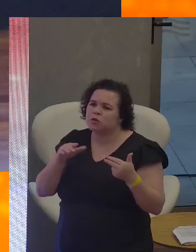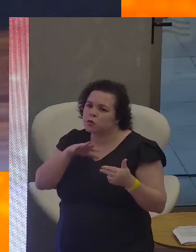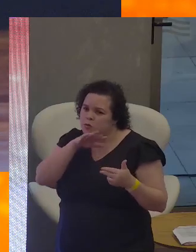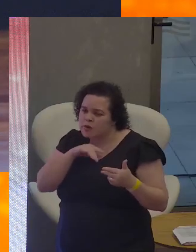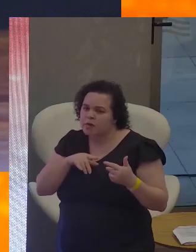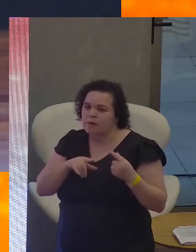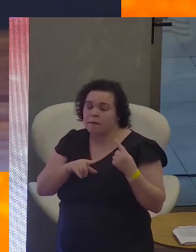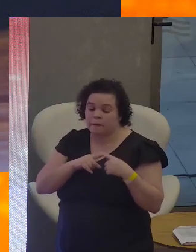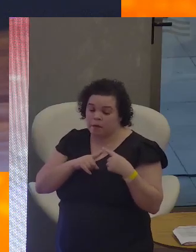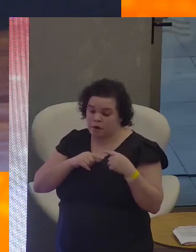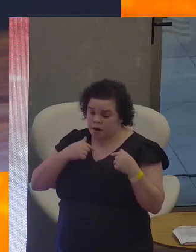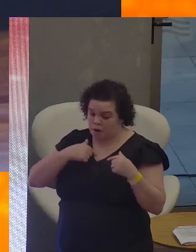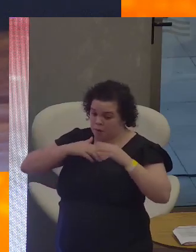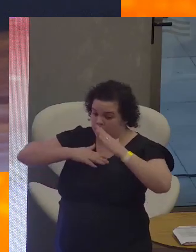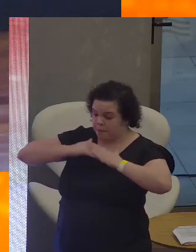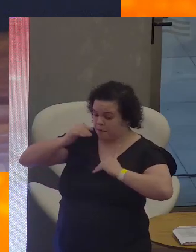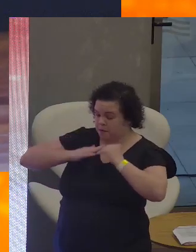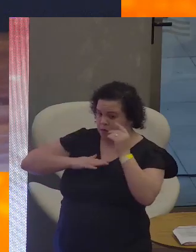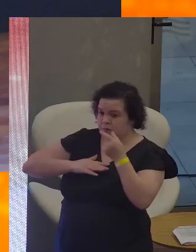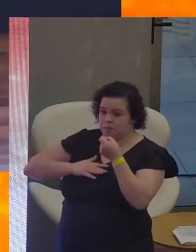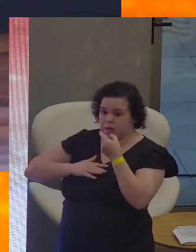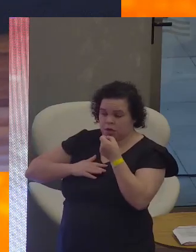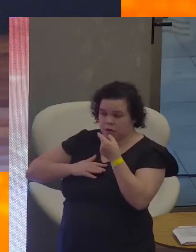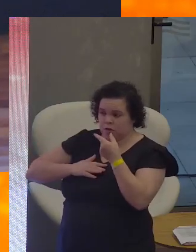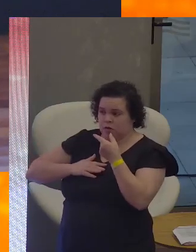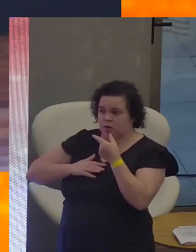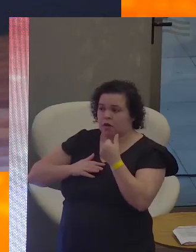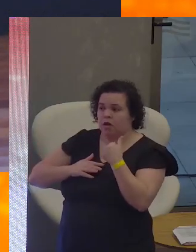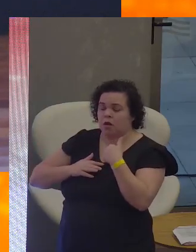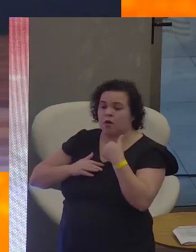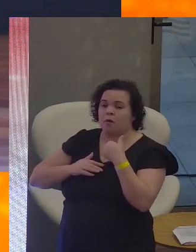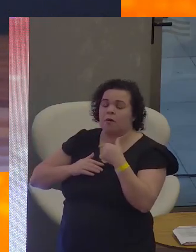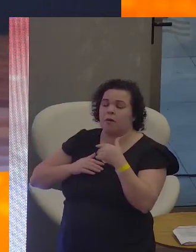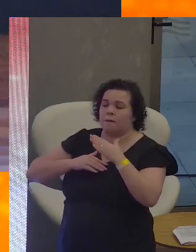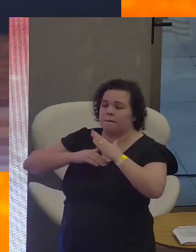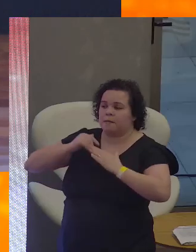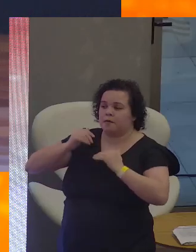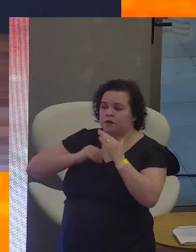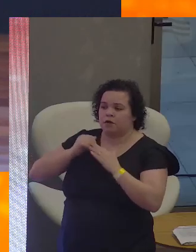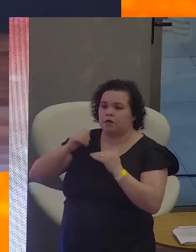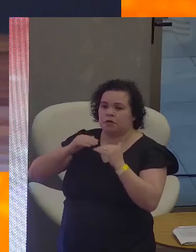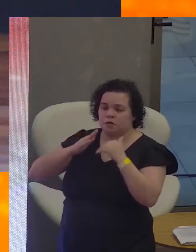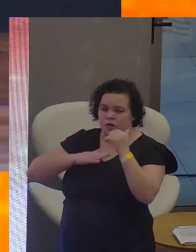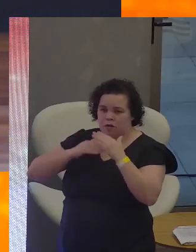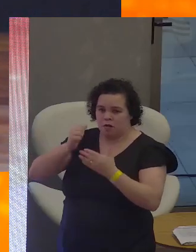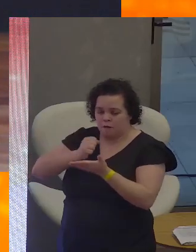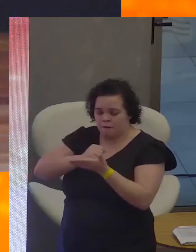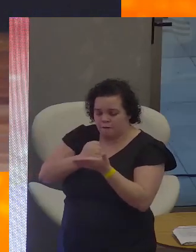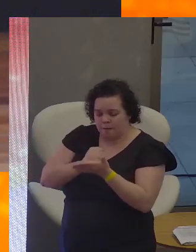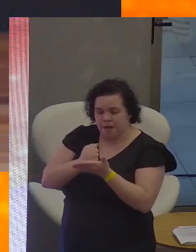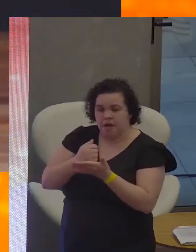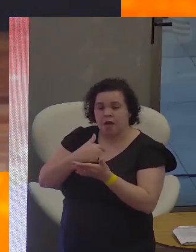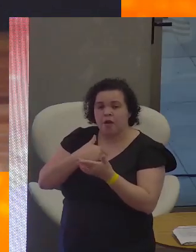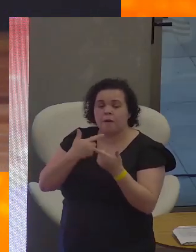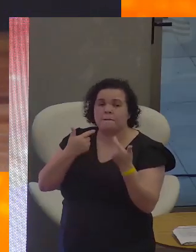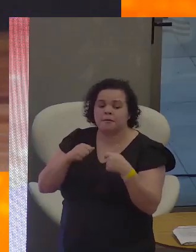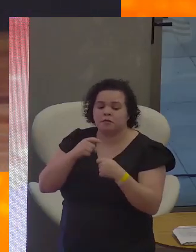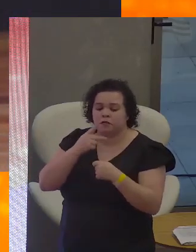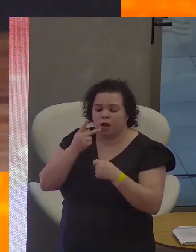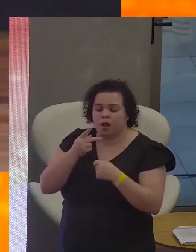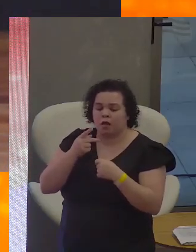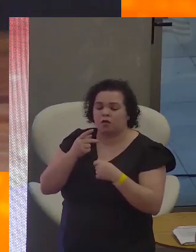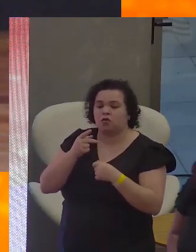Porque, como profissional do medicamento, como uma farmacêutica, eu não posso não falar em uso racional